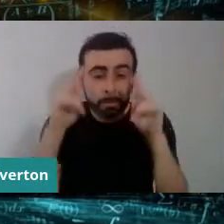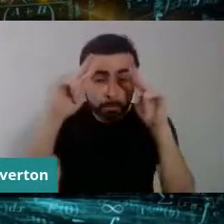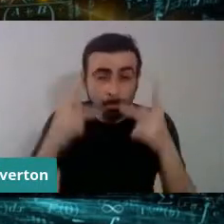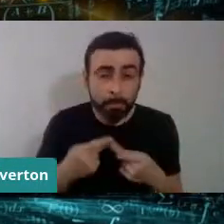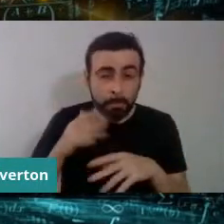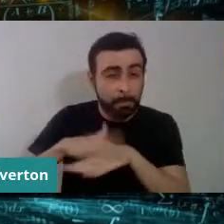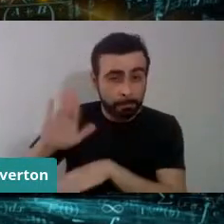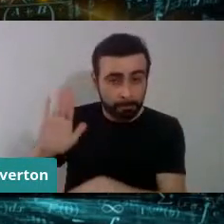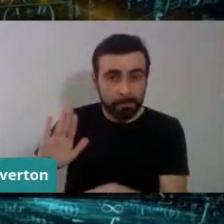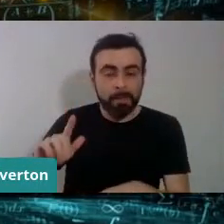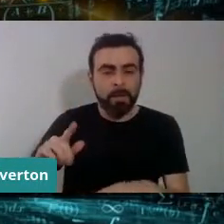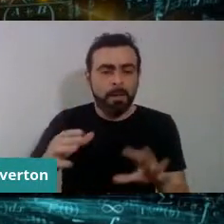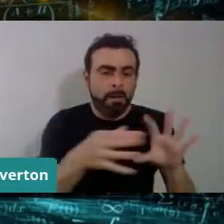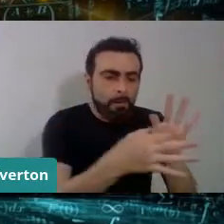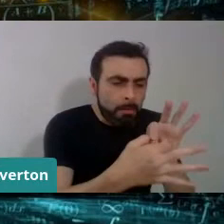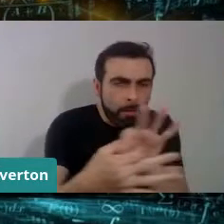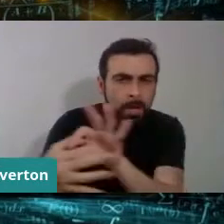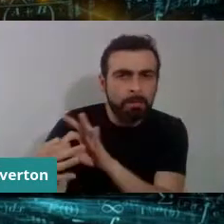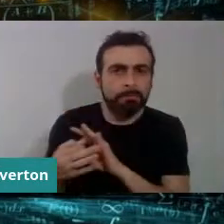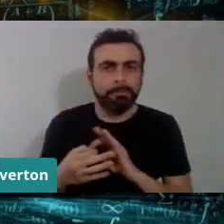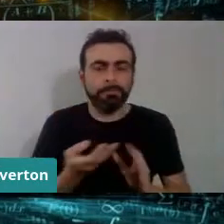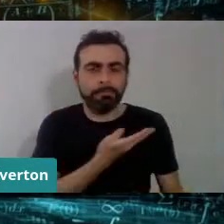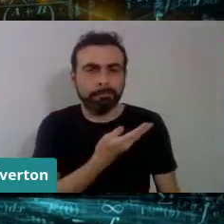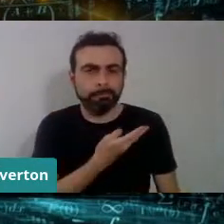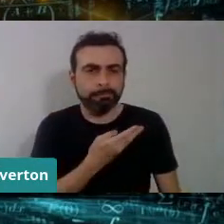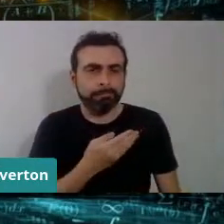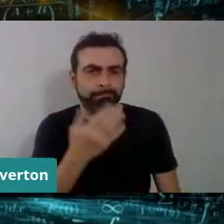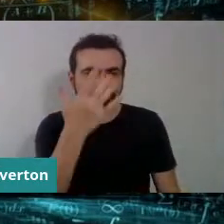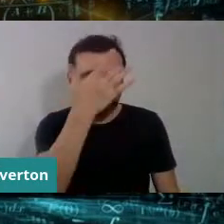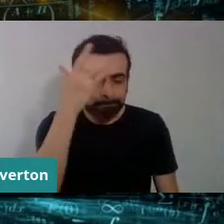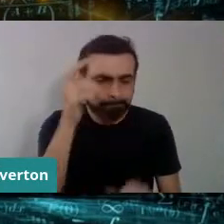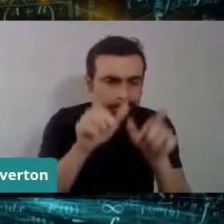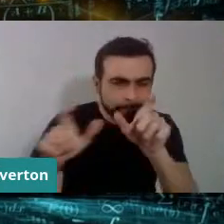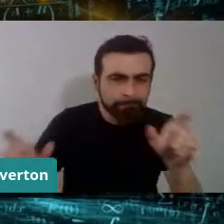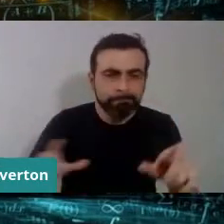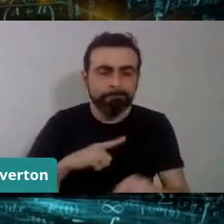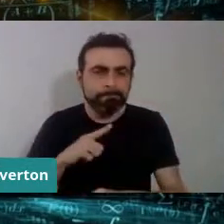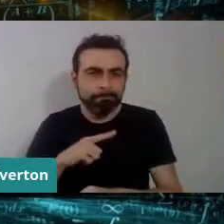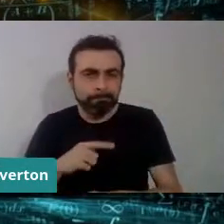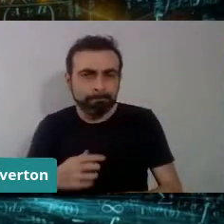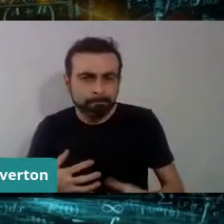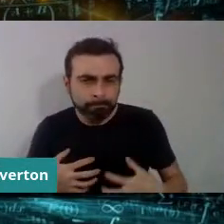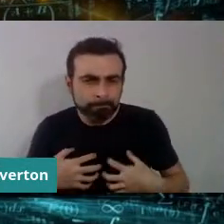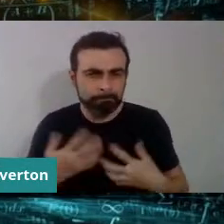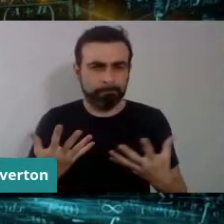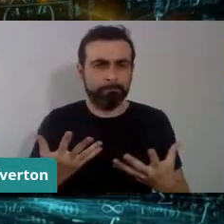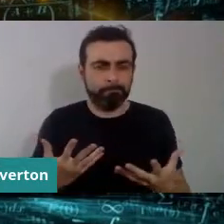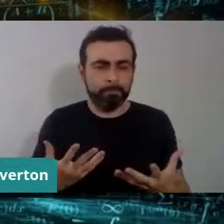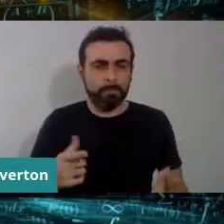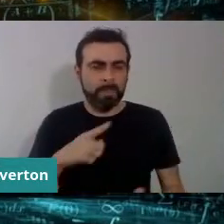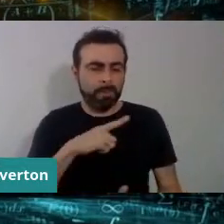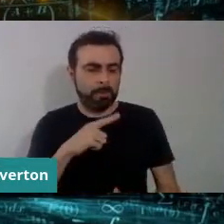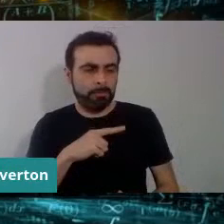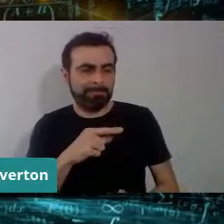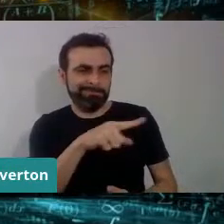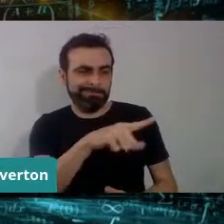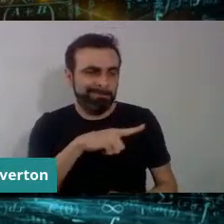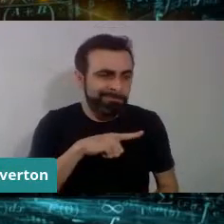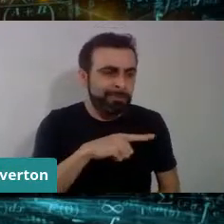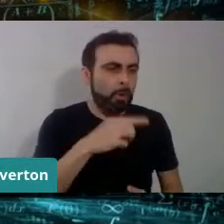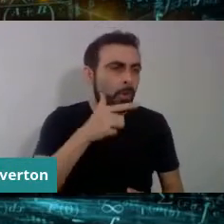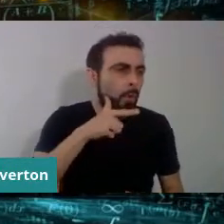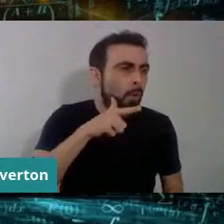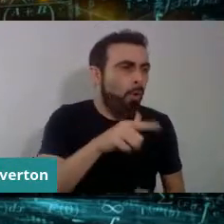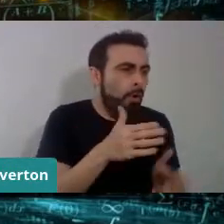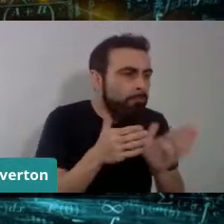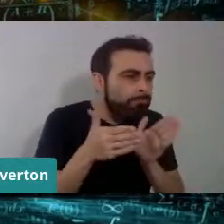pessoas, cria amizades, desperta sentimentos, nos salva do destino,